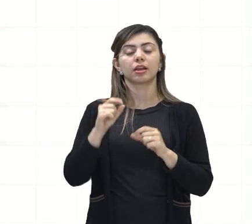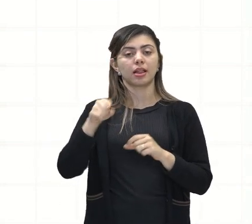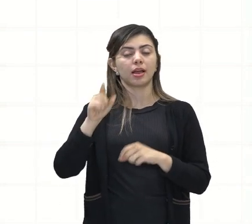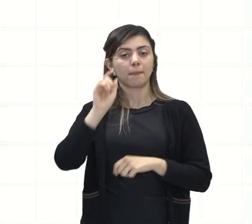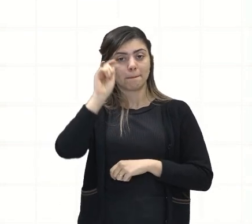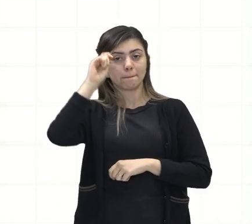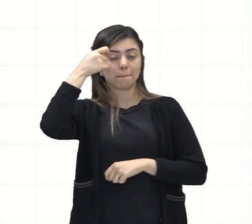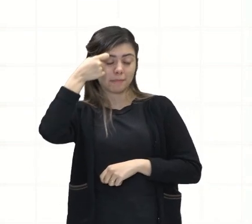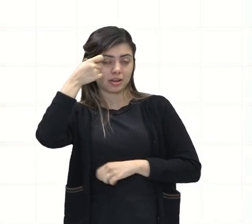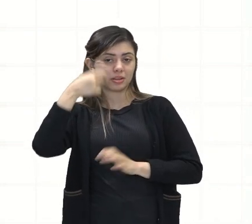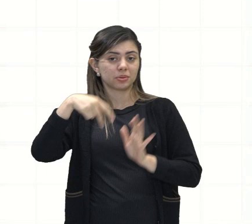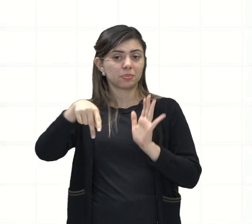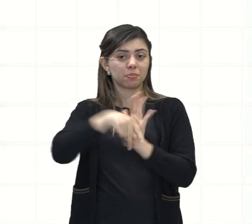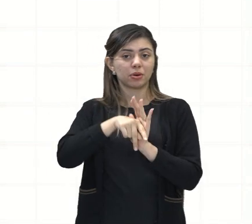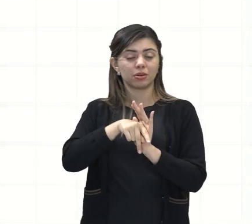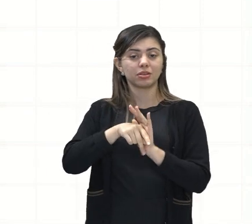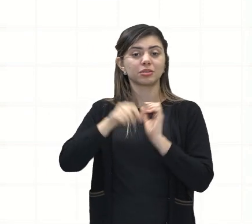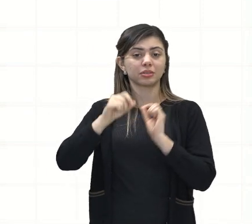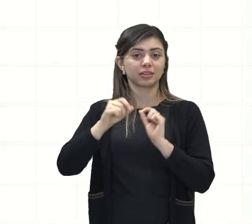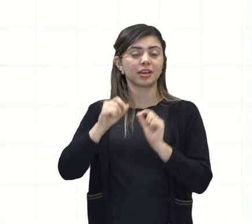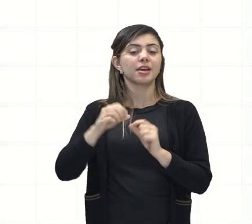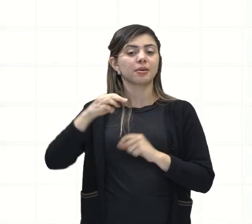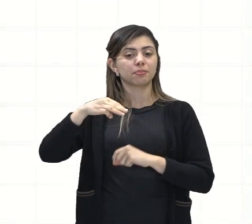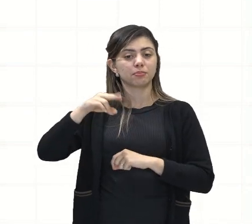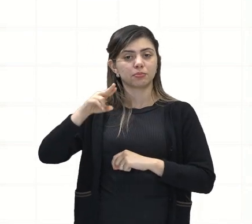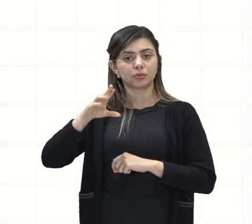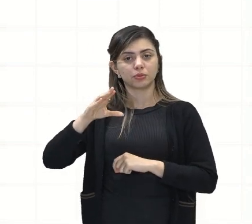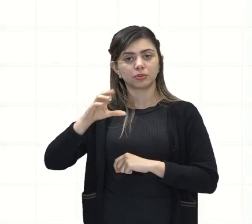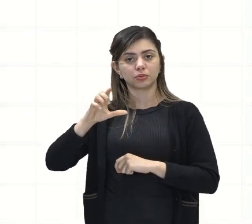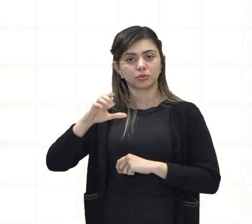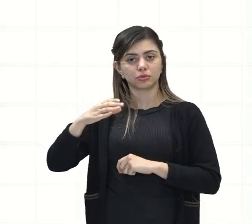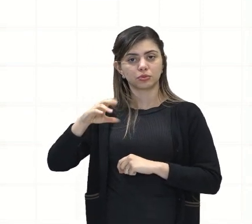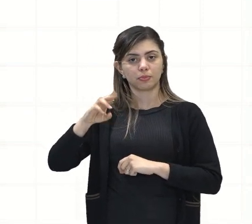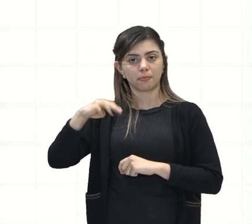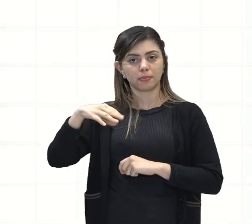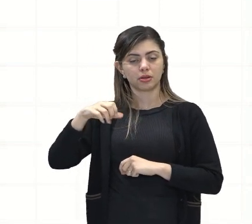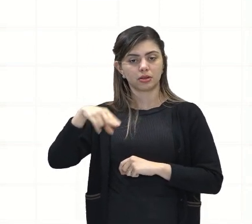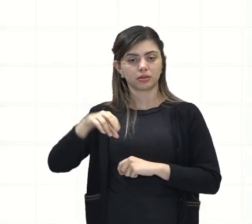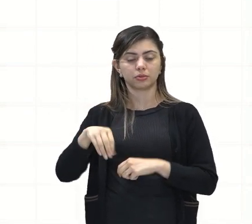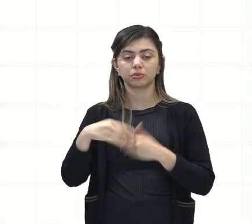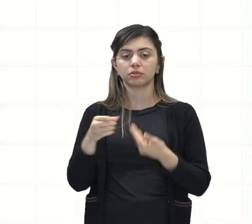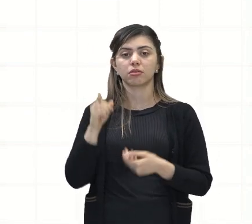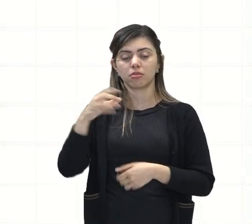de origem muçulmana. Então, na Bahia, né,